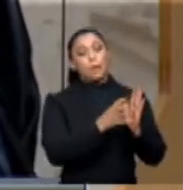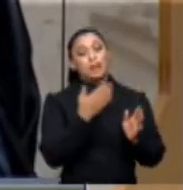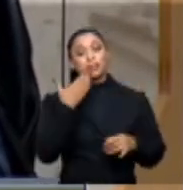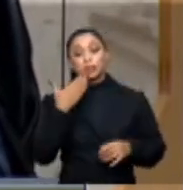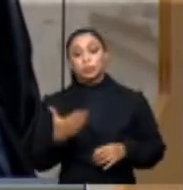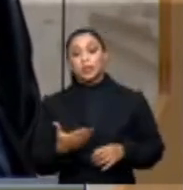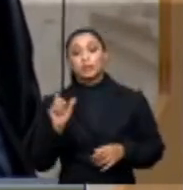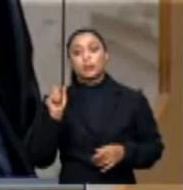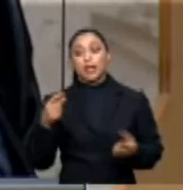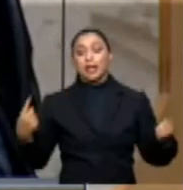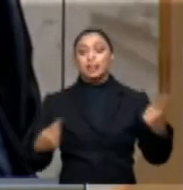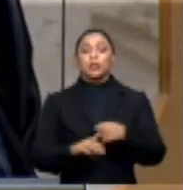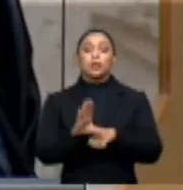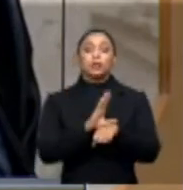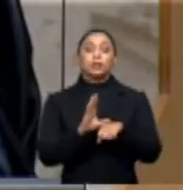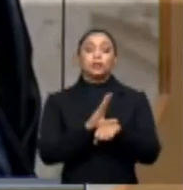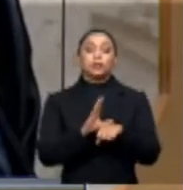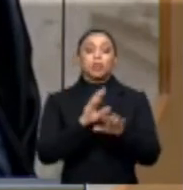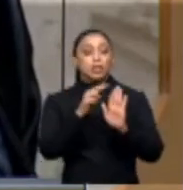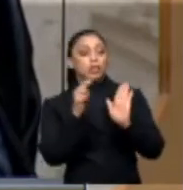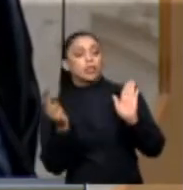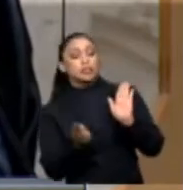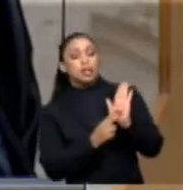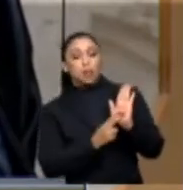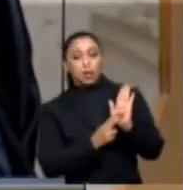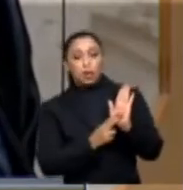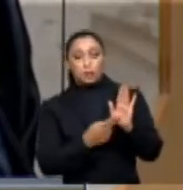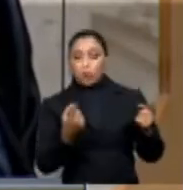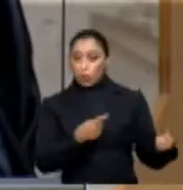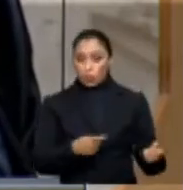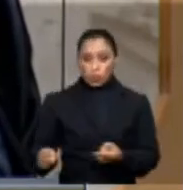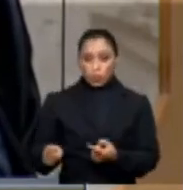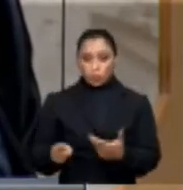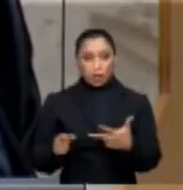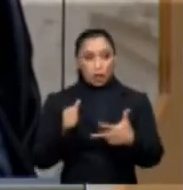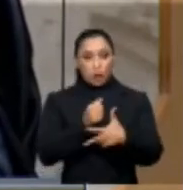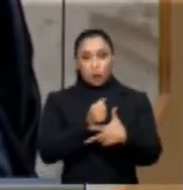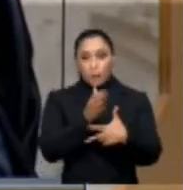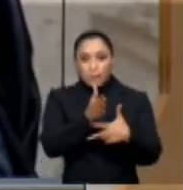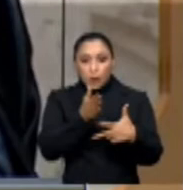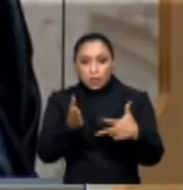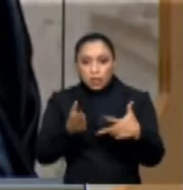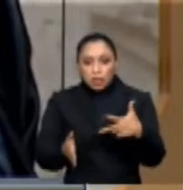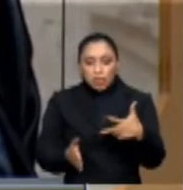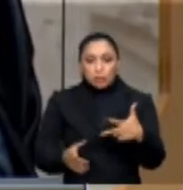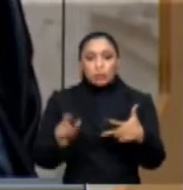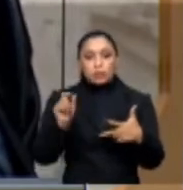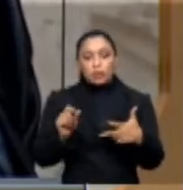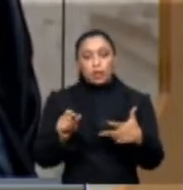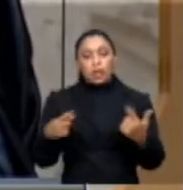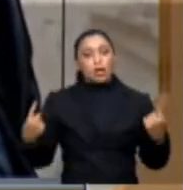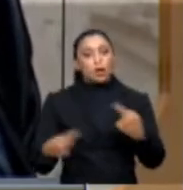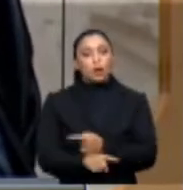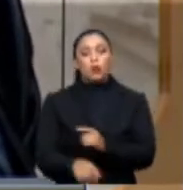a inconstitucionalidade material da norma, por ofensa à separação dos poderes e ao princípio da